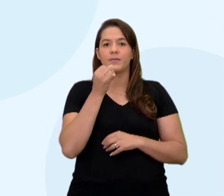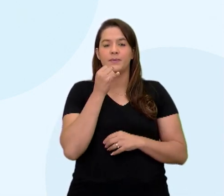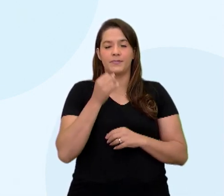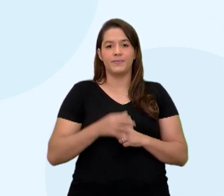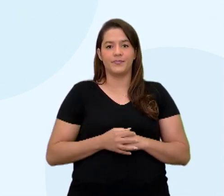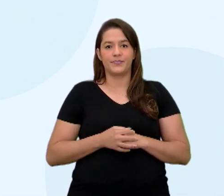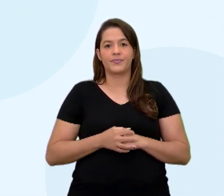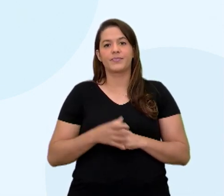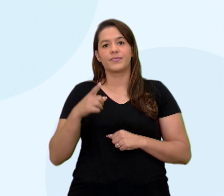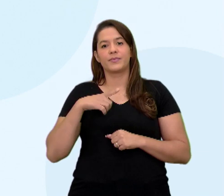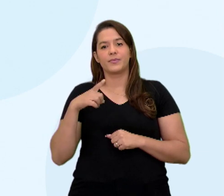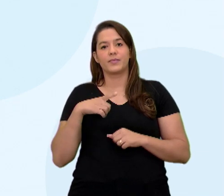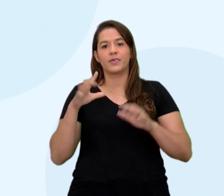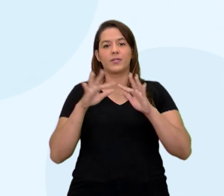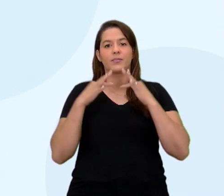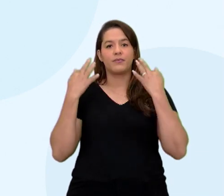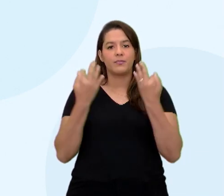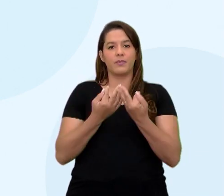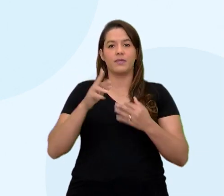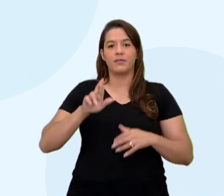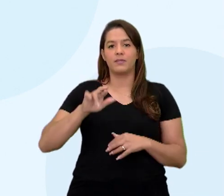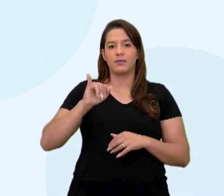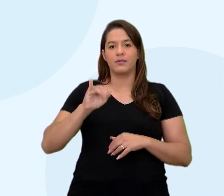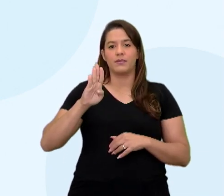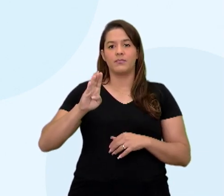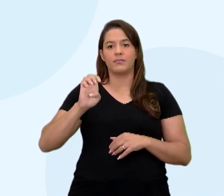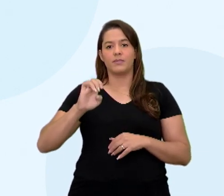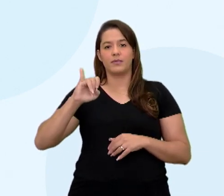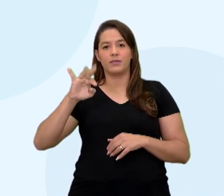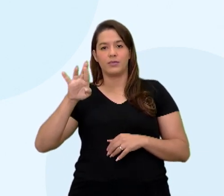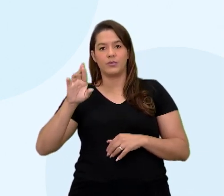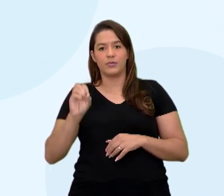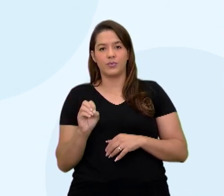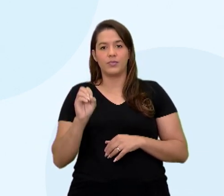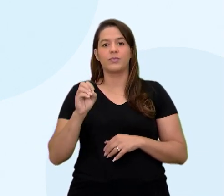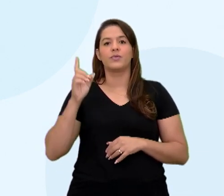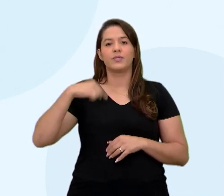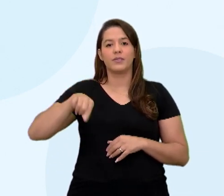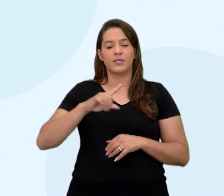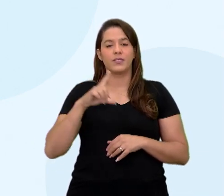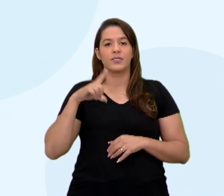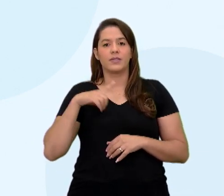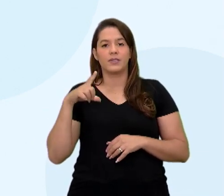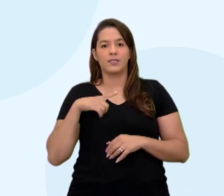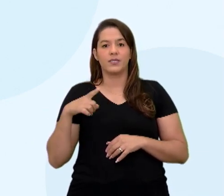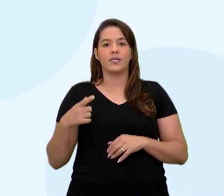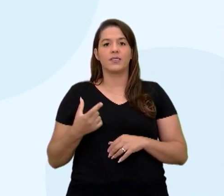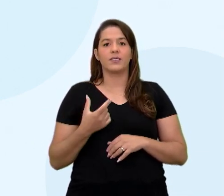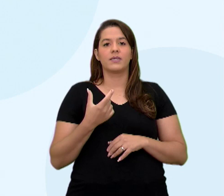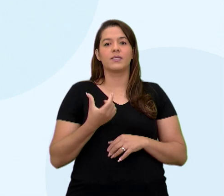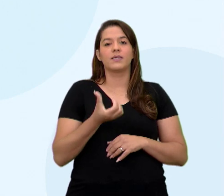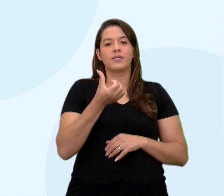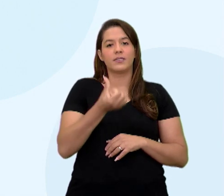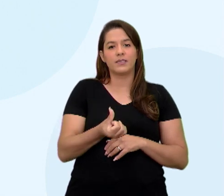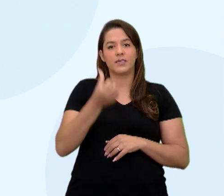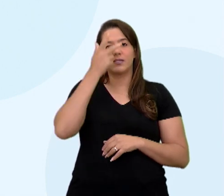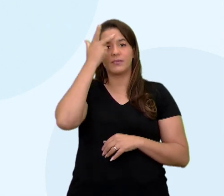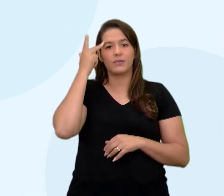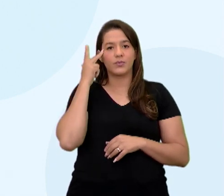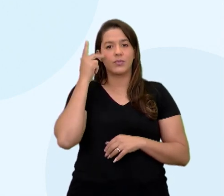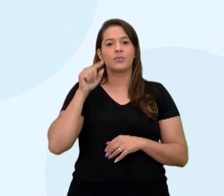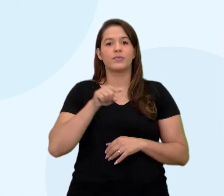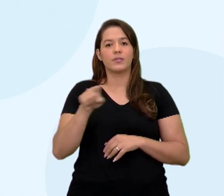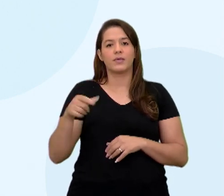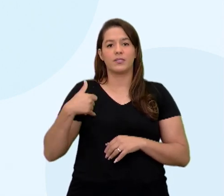aqui uma família hipotética, a família Ribeiro. Ela tem 6 pessoas na força de trabalho, ou seja, de 14